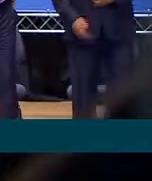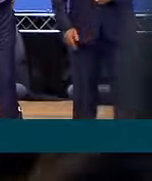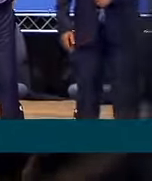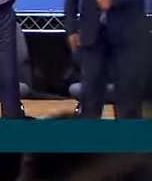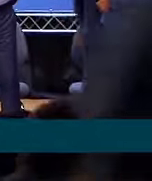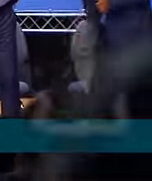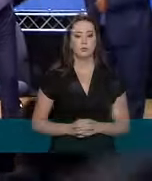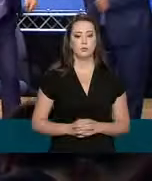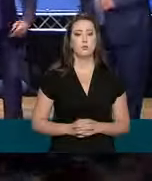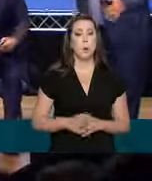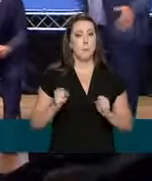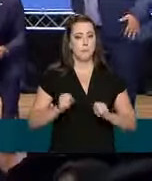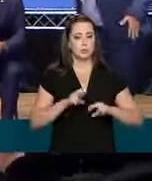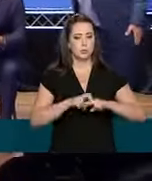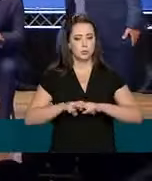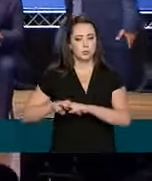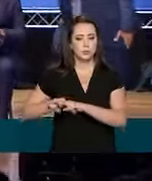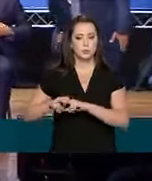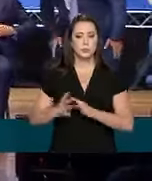Queiram tomar assento.